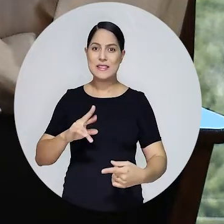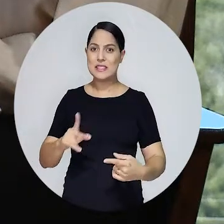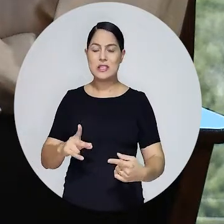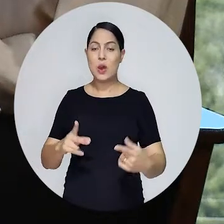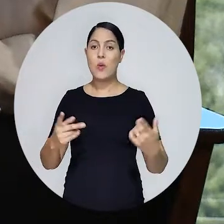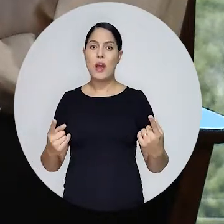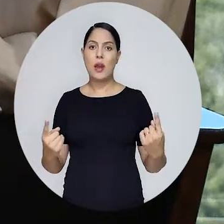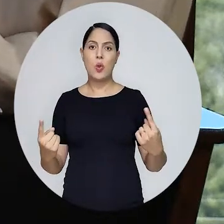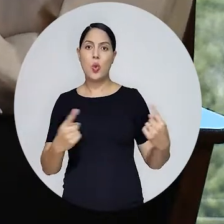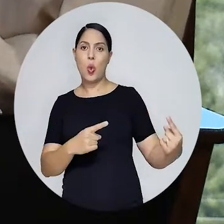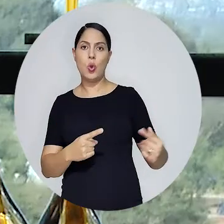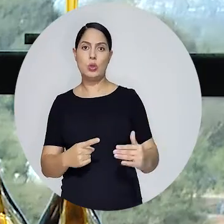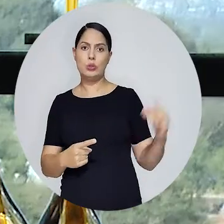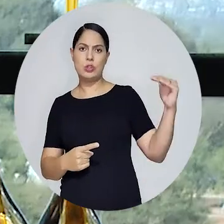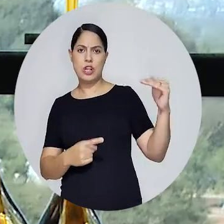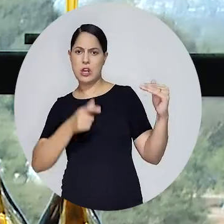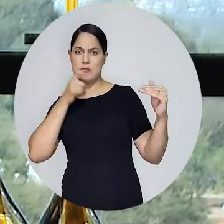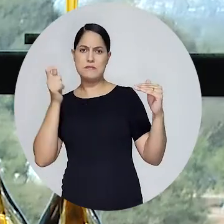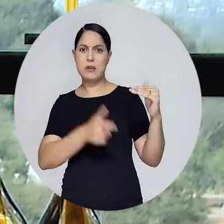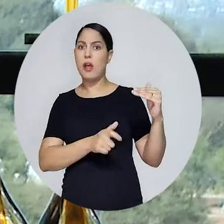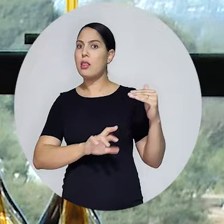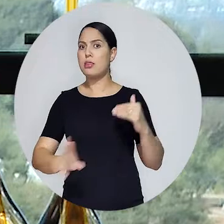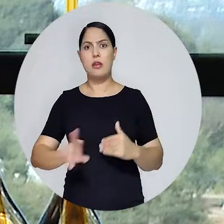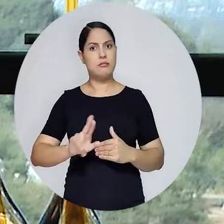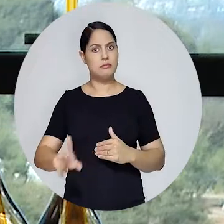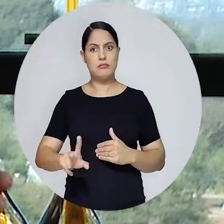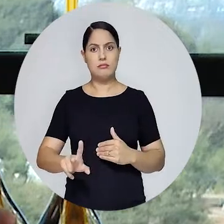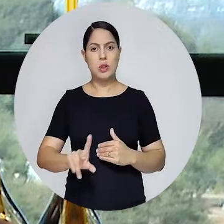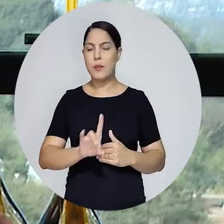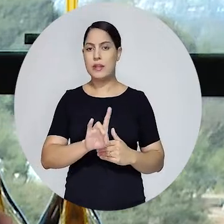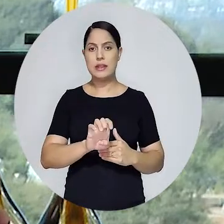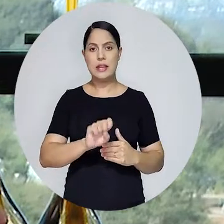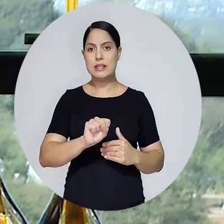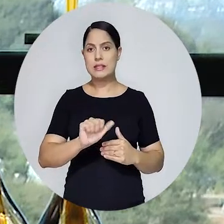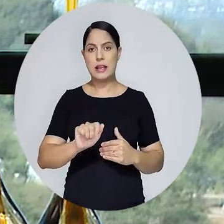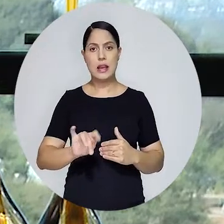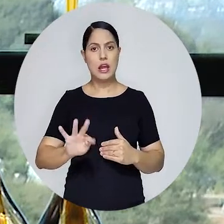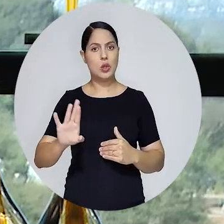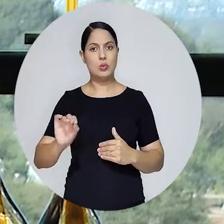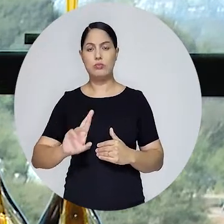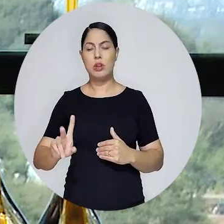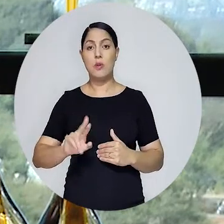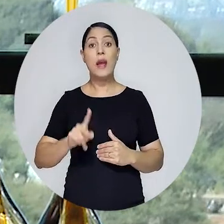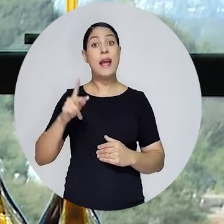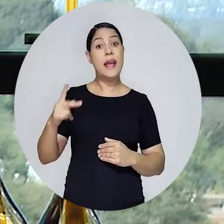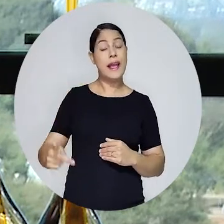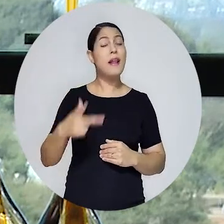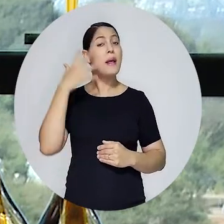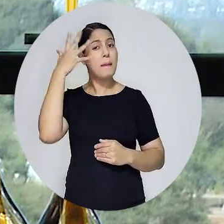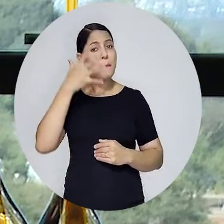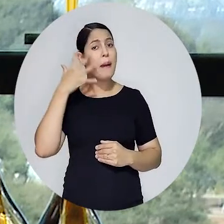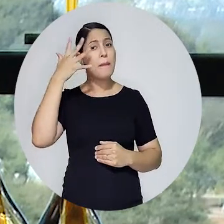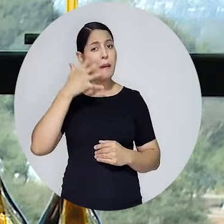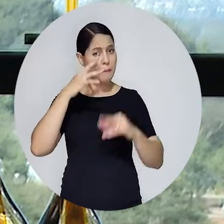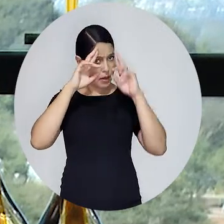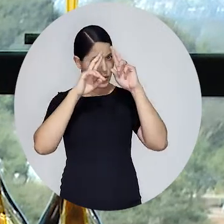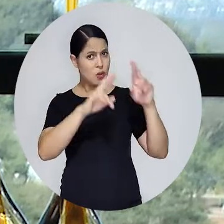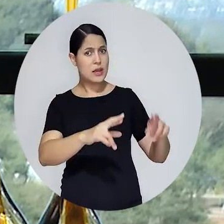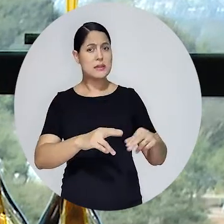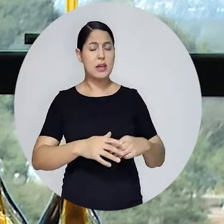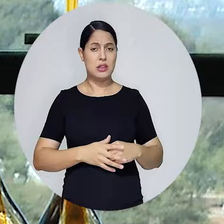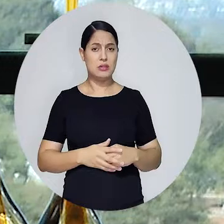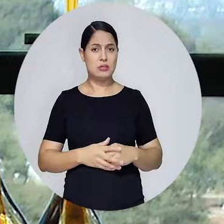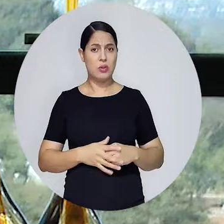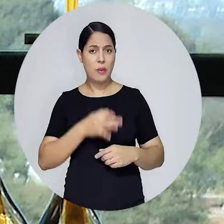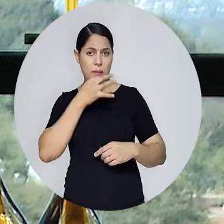é desacatar. Se o advogado não pode argumentar, a profissão é do argumento, com respeito, com a